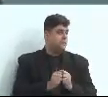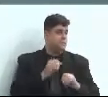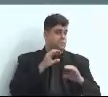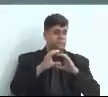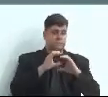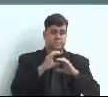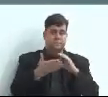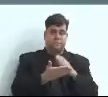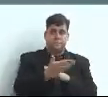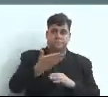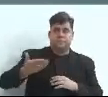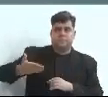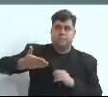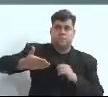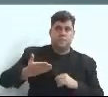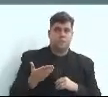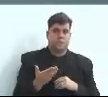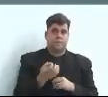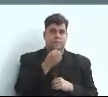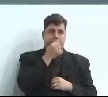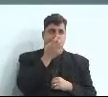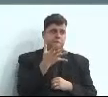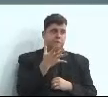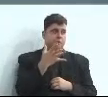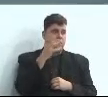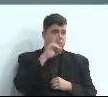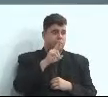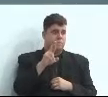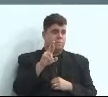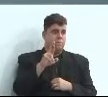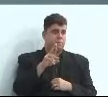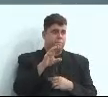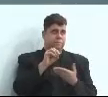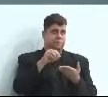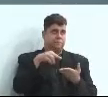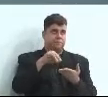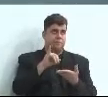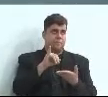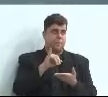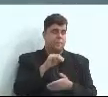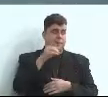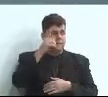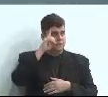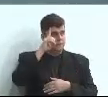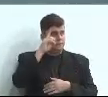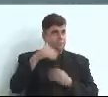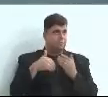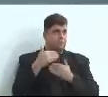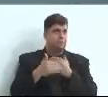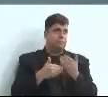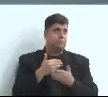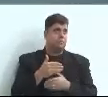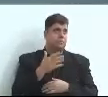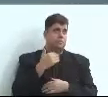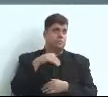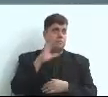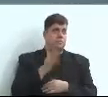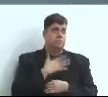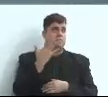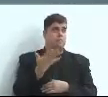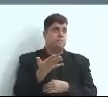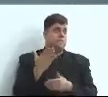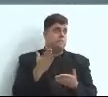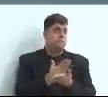comunicação, eu confesso ao senhor, vereador Rony Cardoso, que a cada dia eu fico mais surpreso